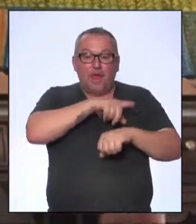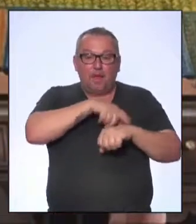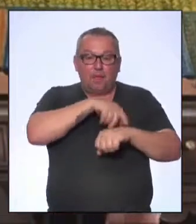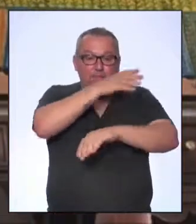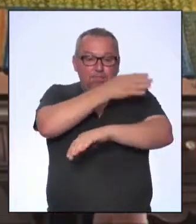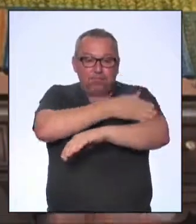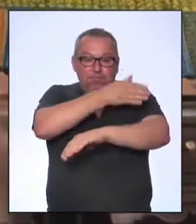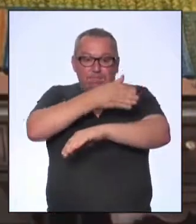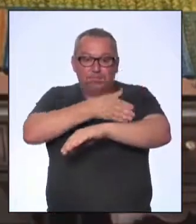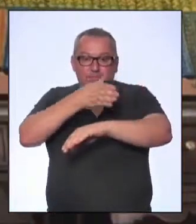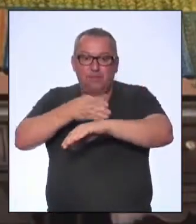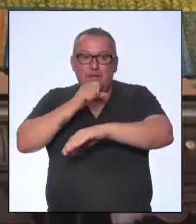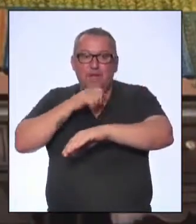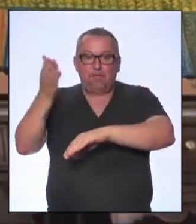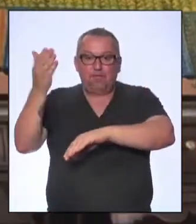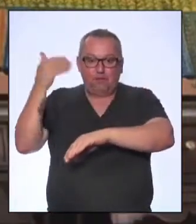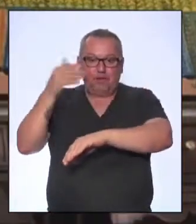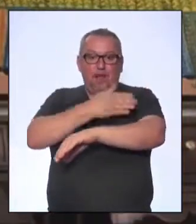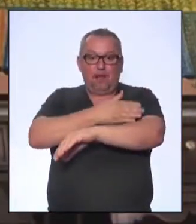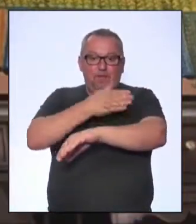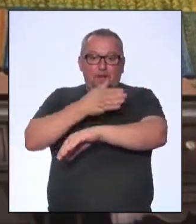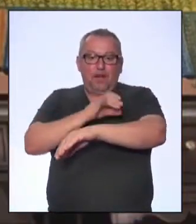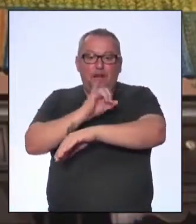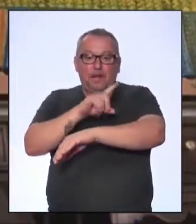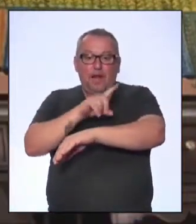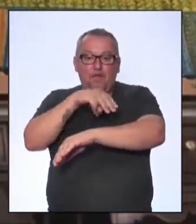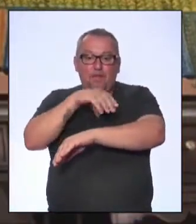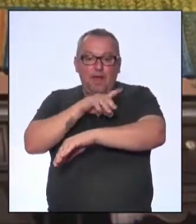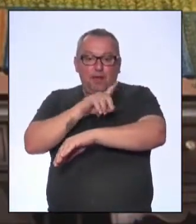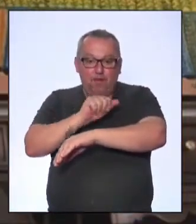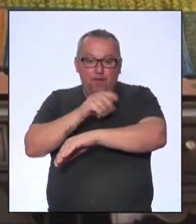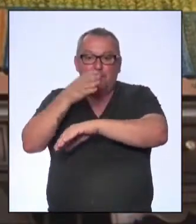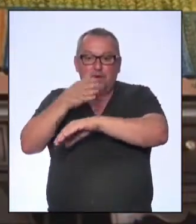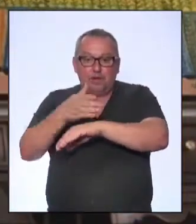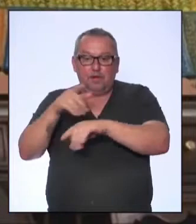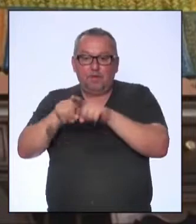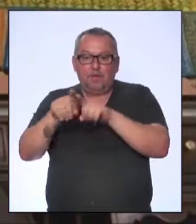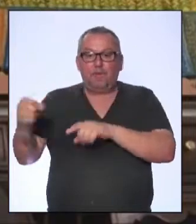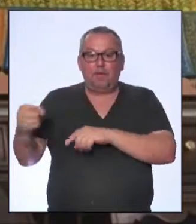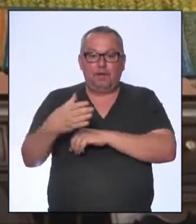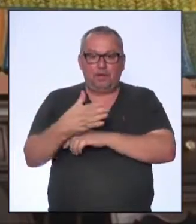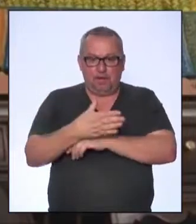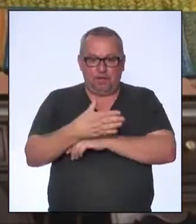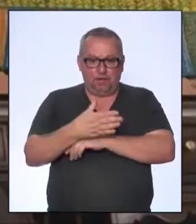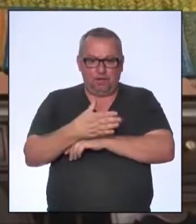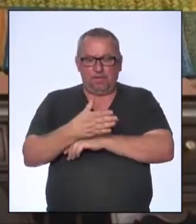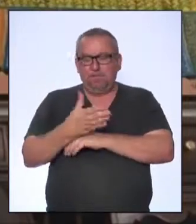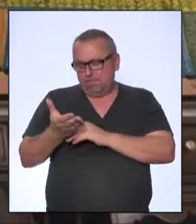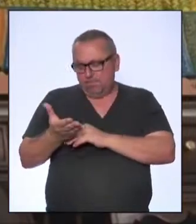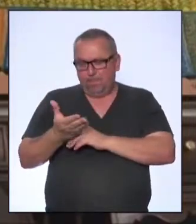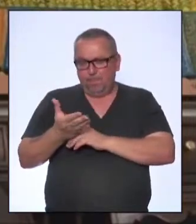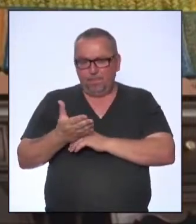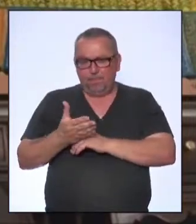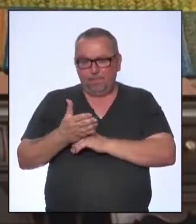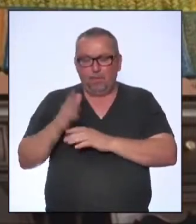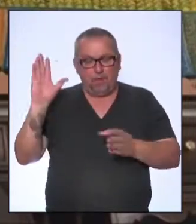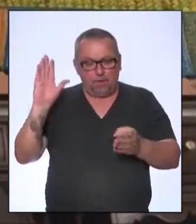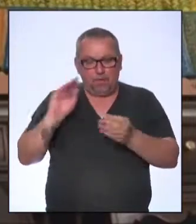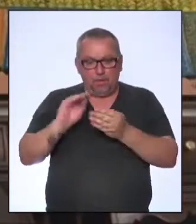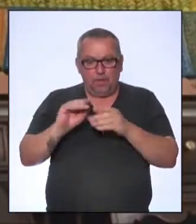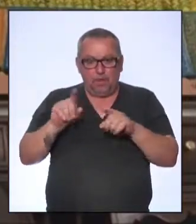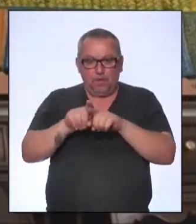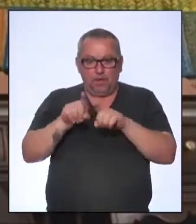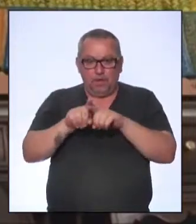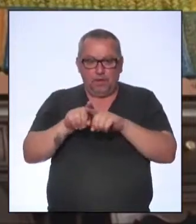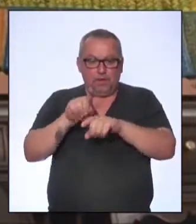tem a Antiguidade, você tem a Idade Média e você tem a Modernidade, isso em termos gerais. A